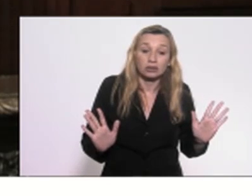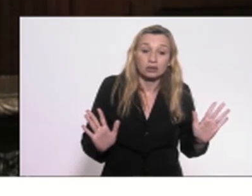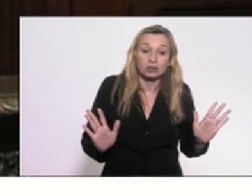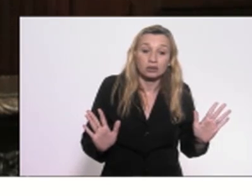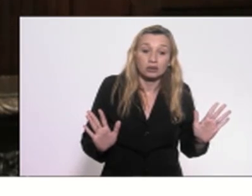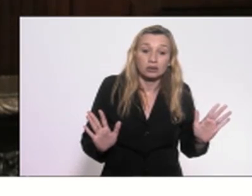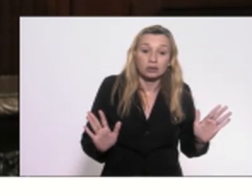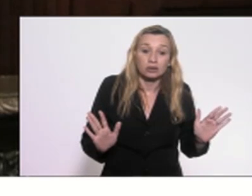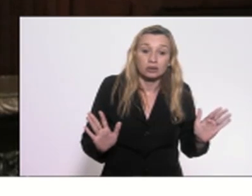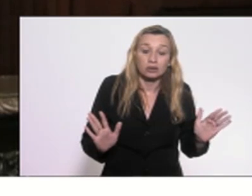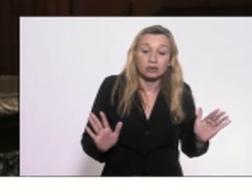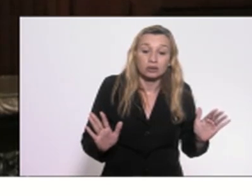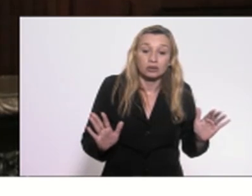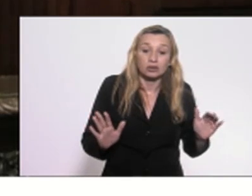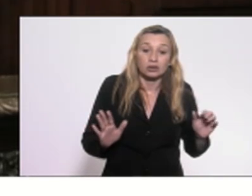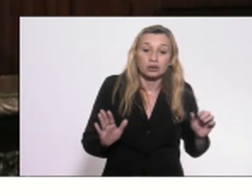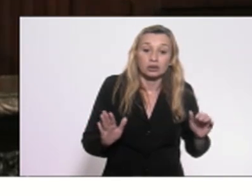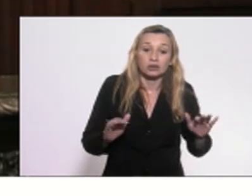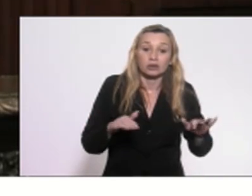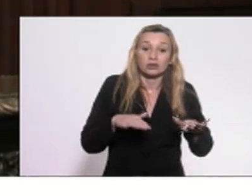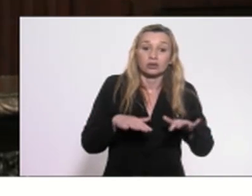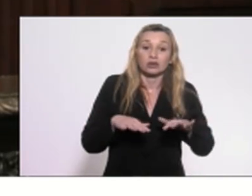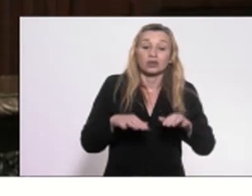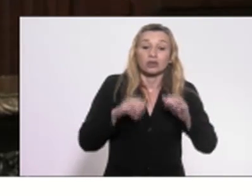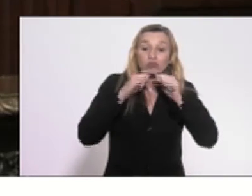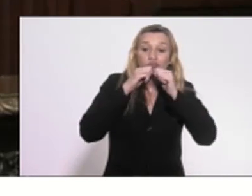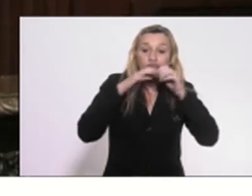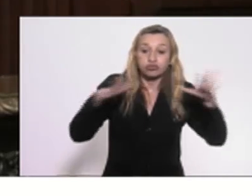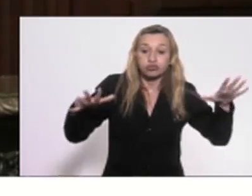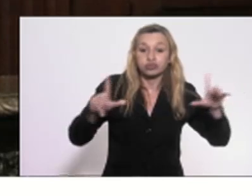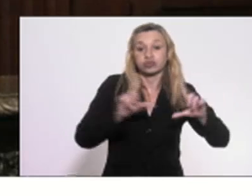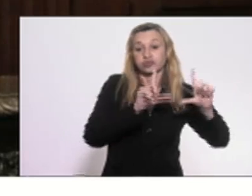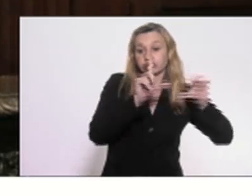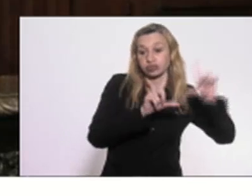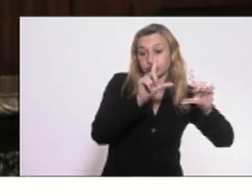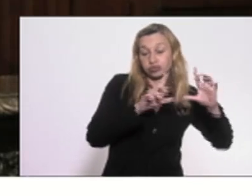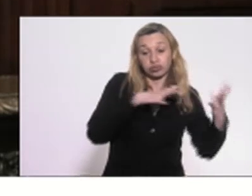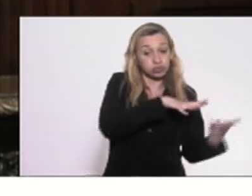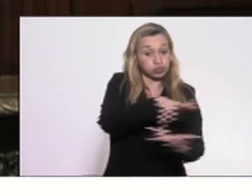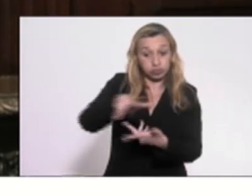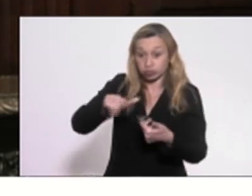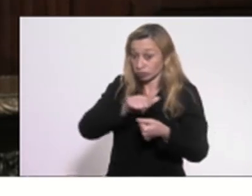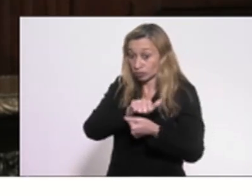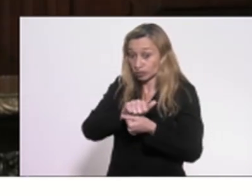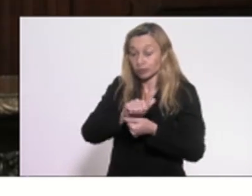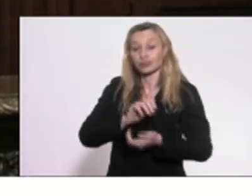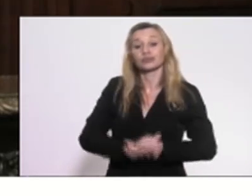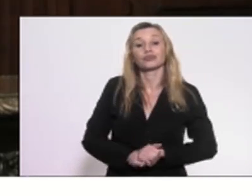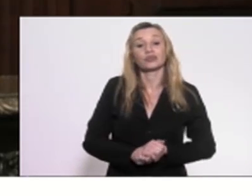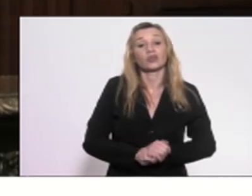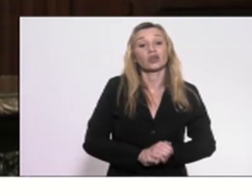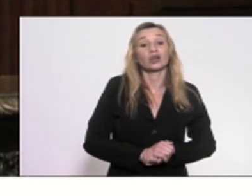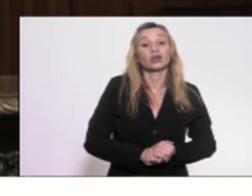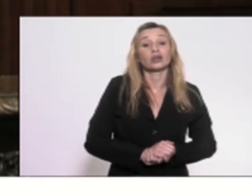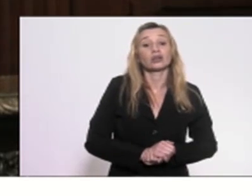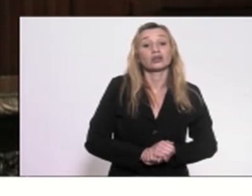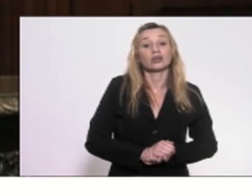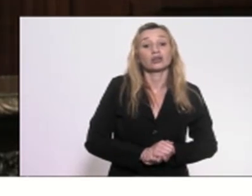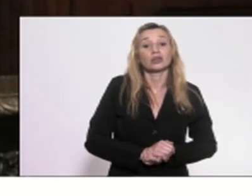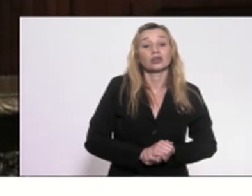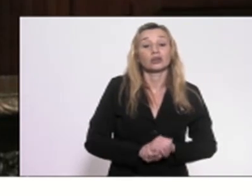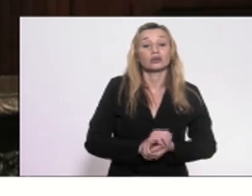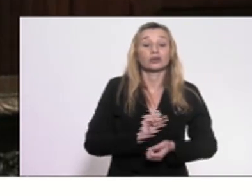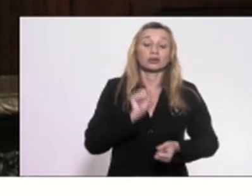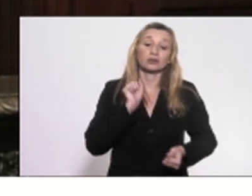ganhando repercussão mundial. E com repercussão mundial, isso dá uma